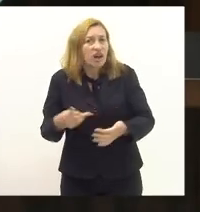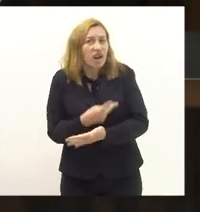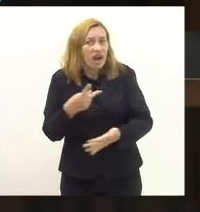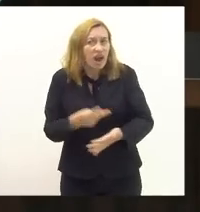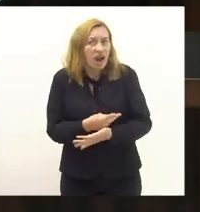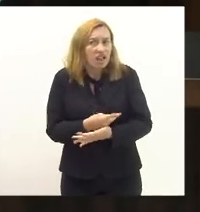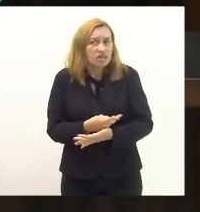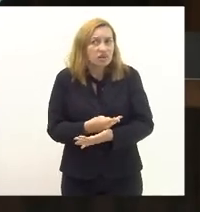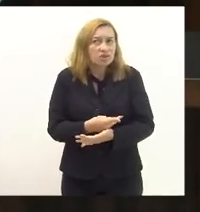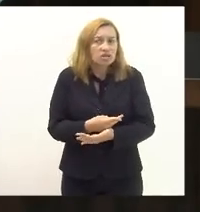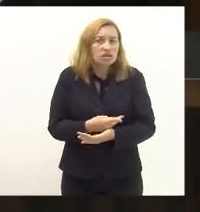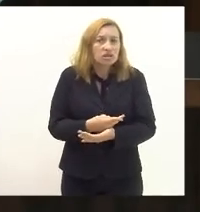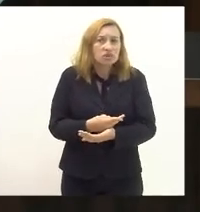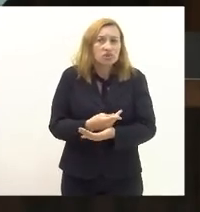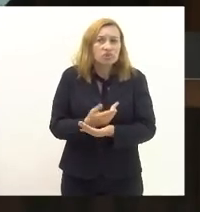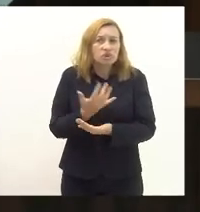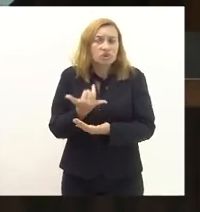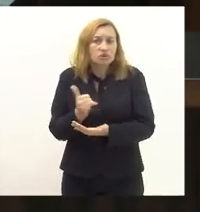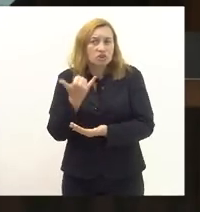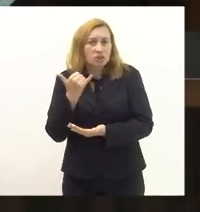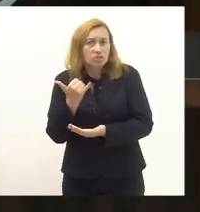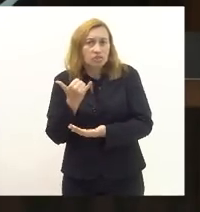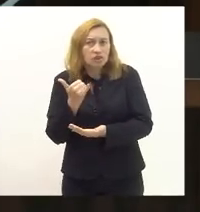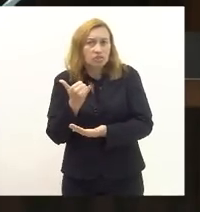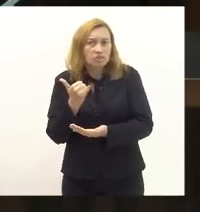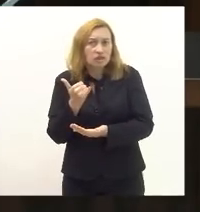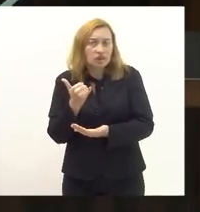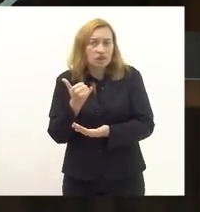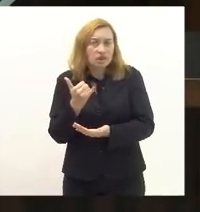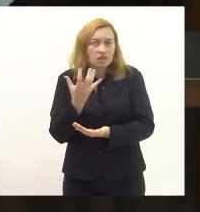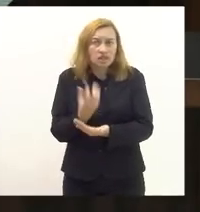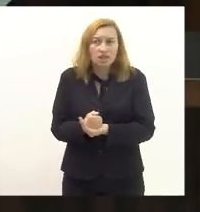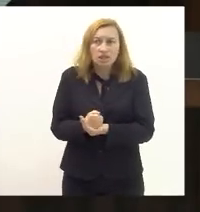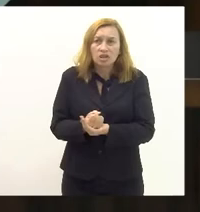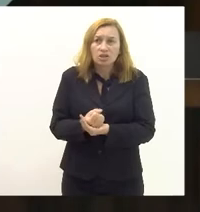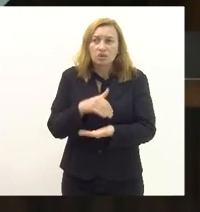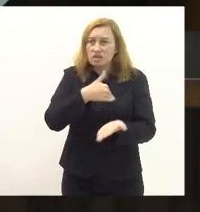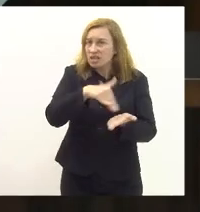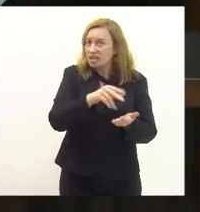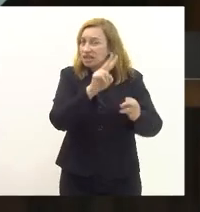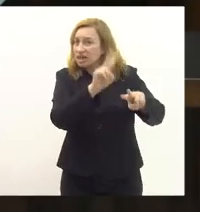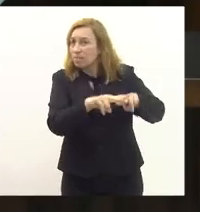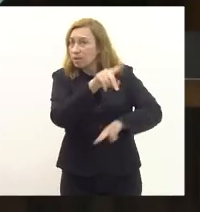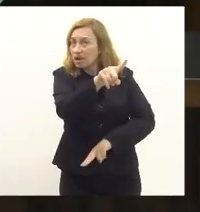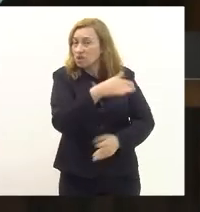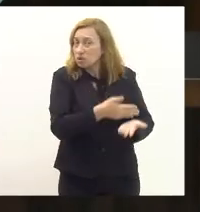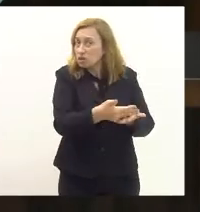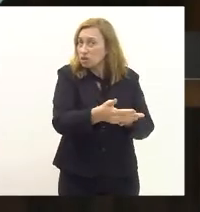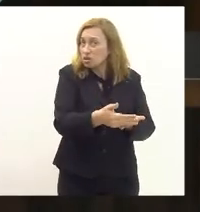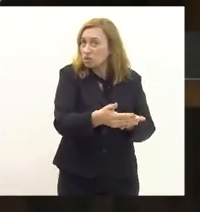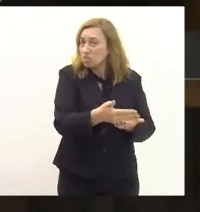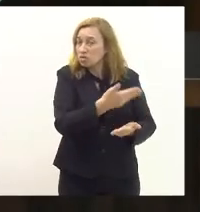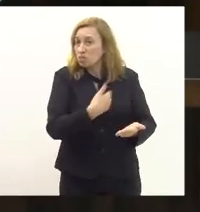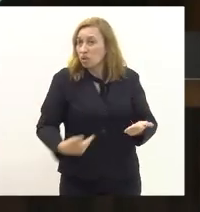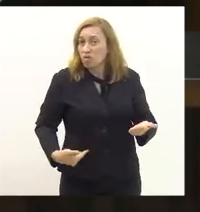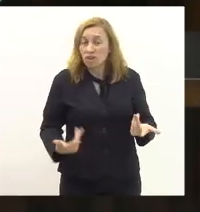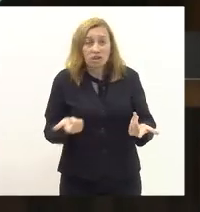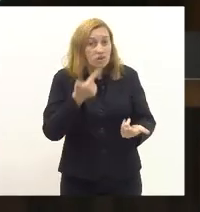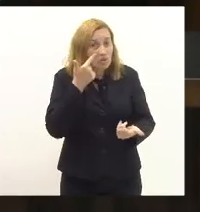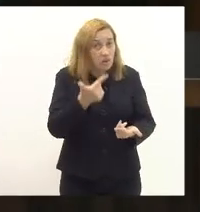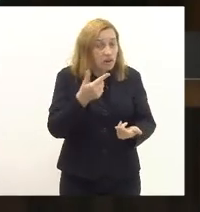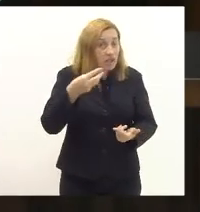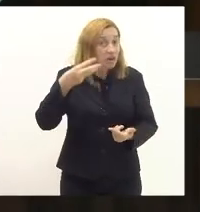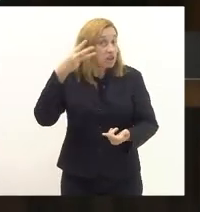do telefone dos deputados. Nós assistimos isso aqui, o secretário está preso. No início do governo Wilson Witson, nós assistimos isso